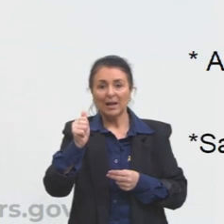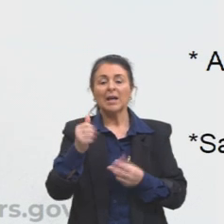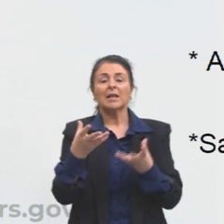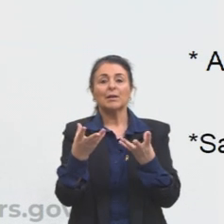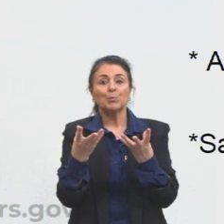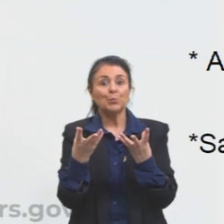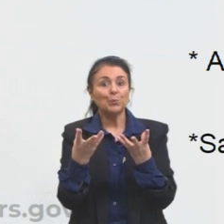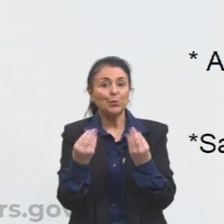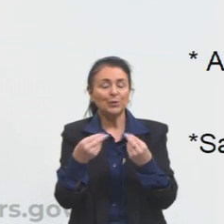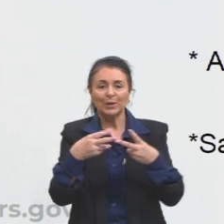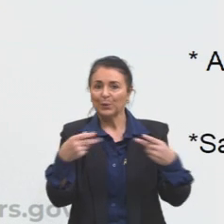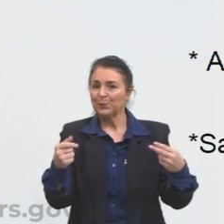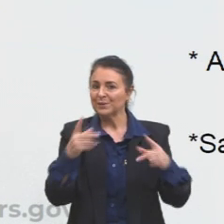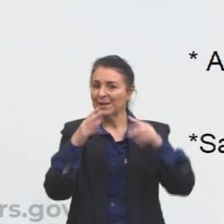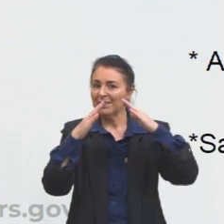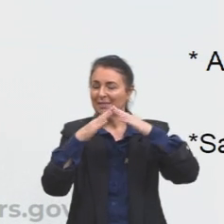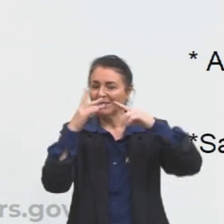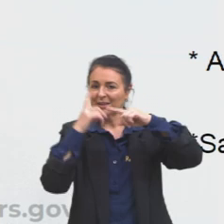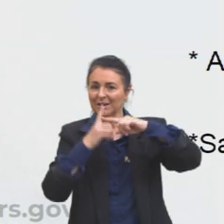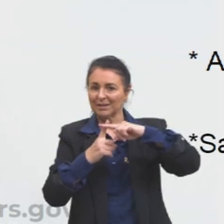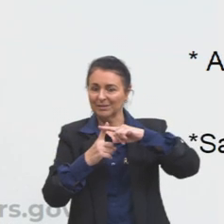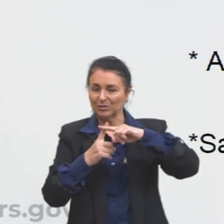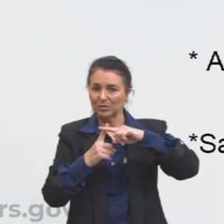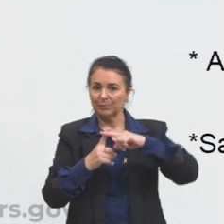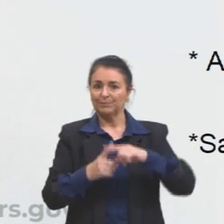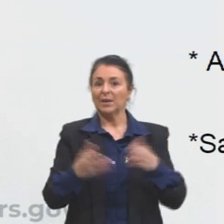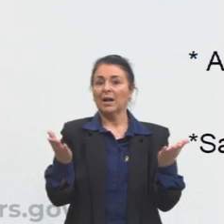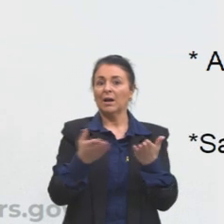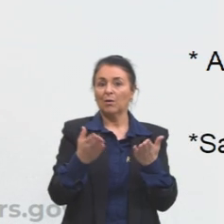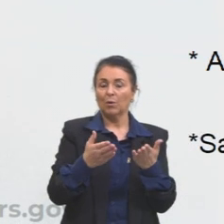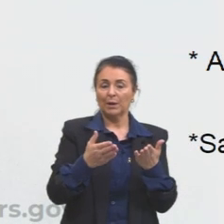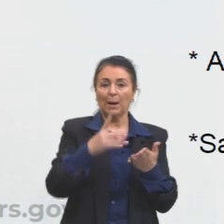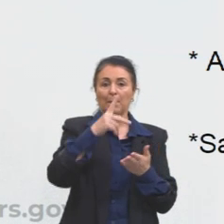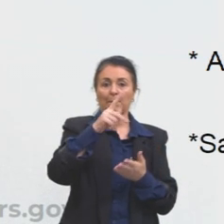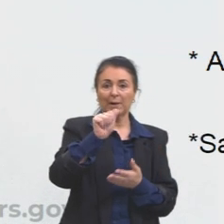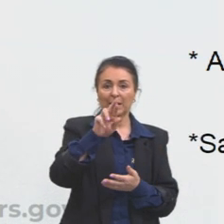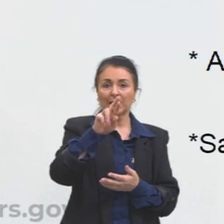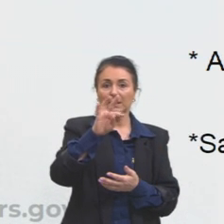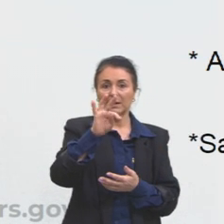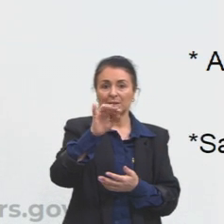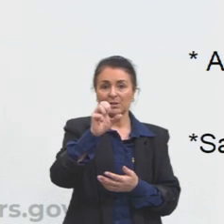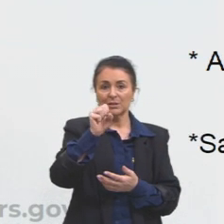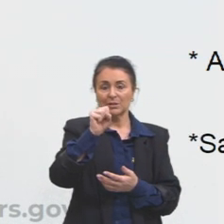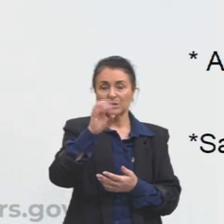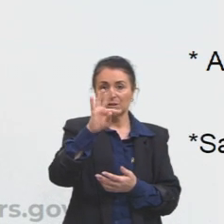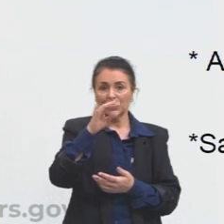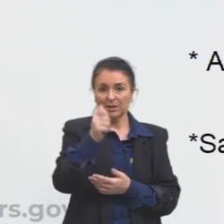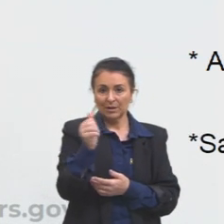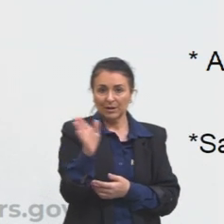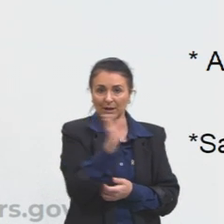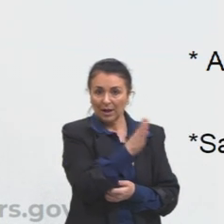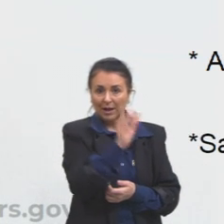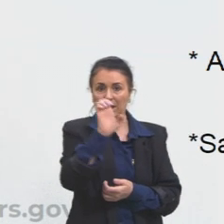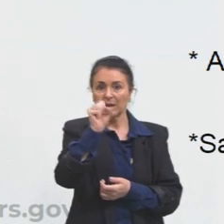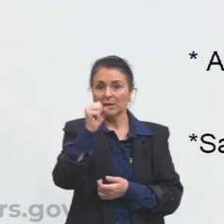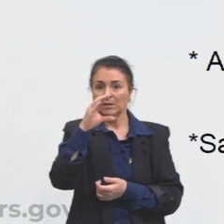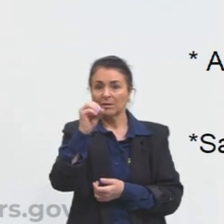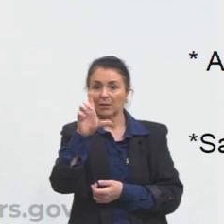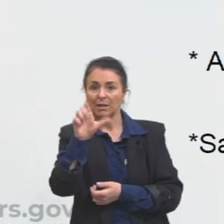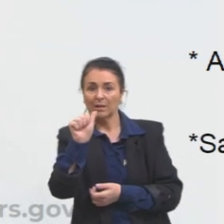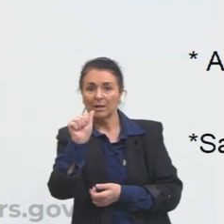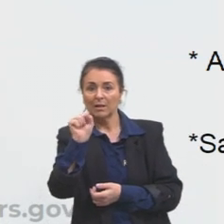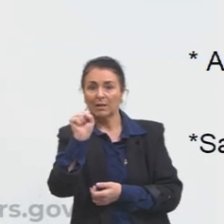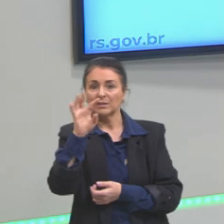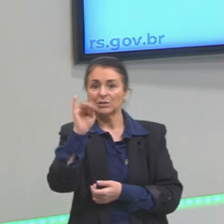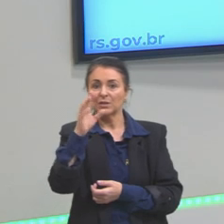na gregos o entre a patrística Ea Escolástica Escolástica já vem aqui depois do ano mil nós temos